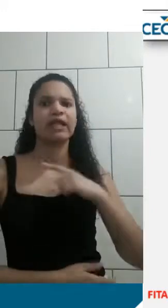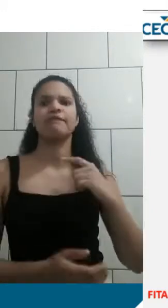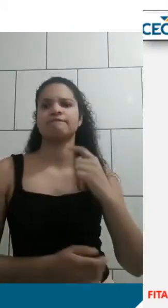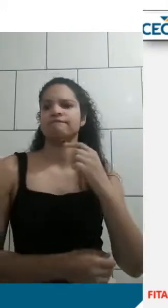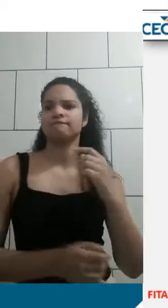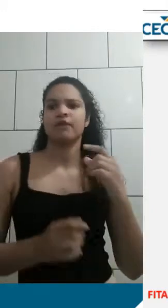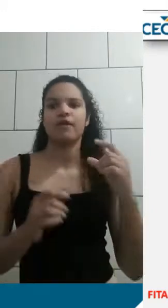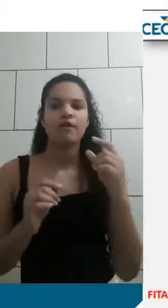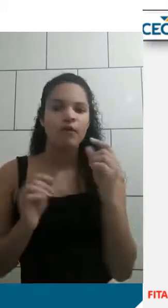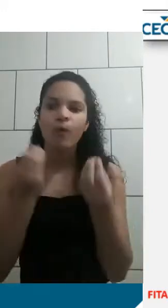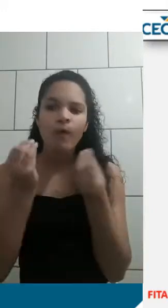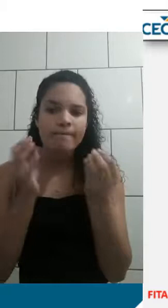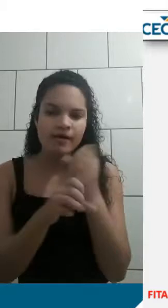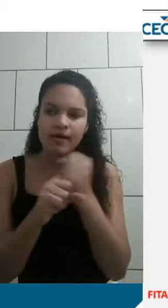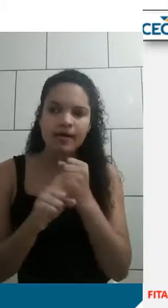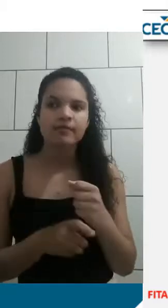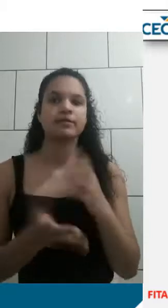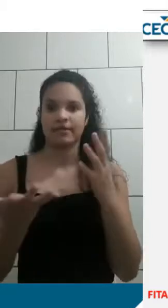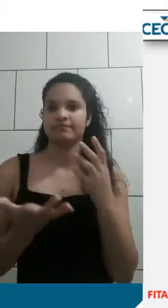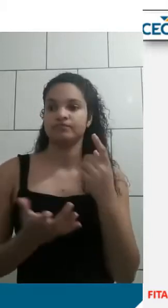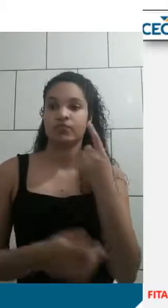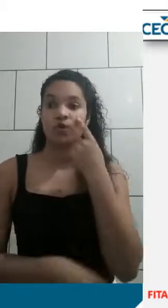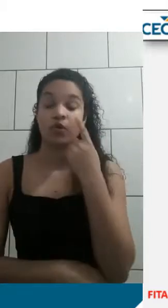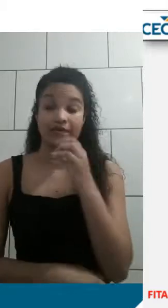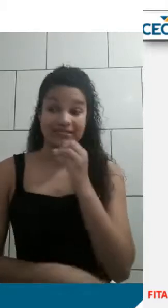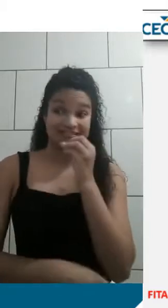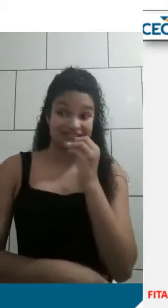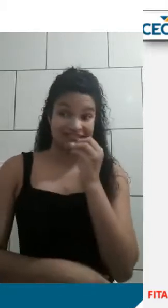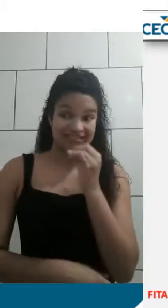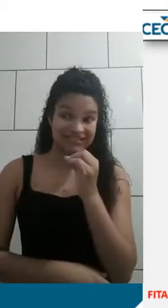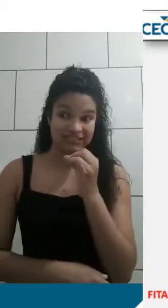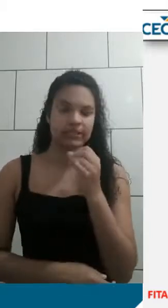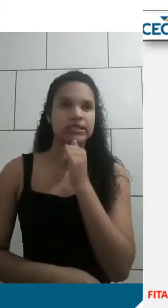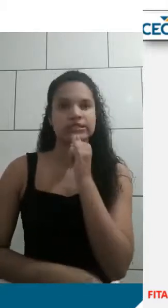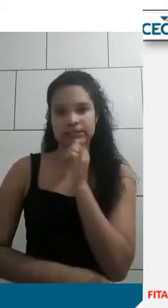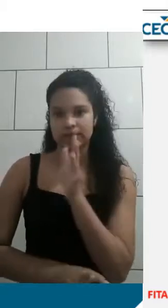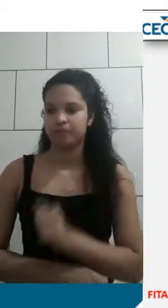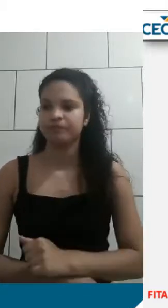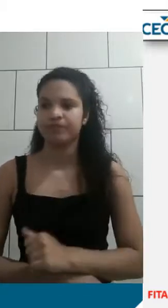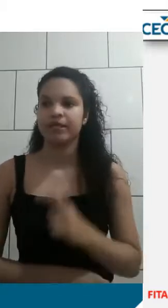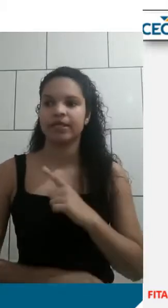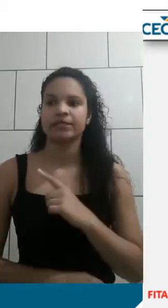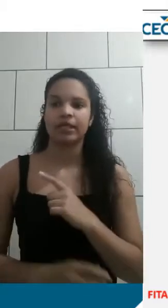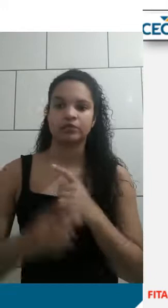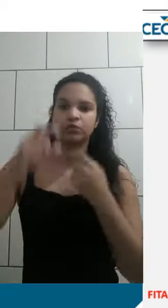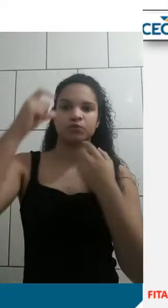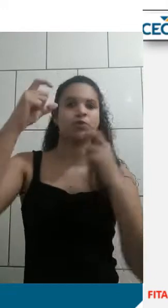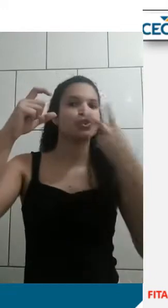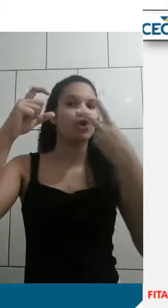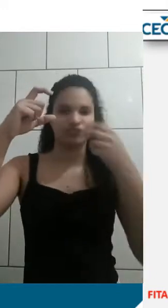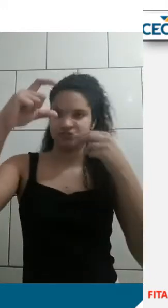Seguindo essa linha de raciocínio, se nós tomarmos o código genético formado de duas em duas bases,